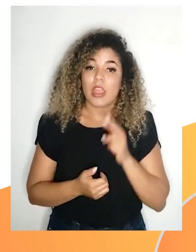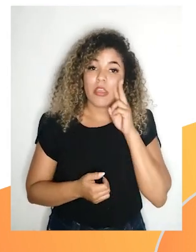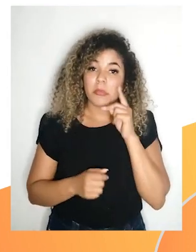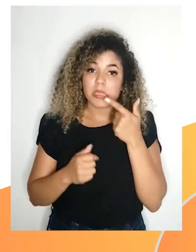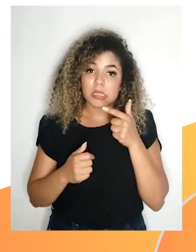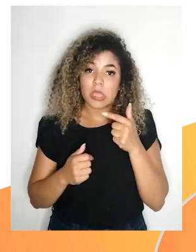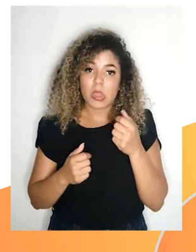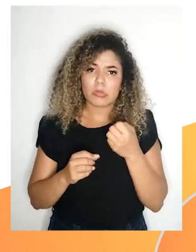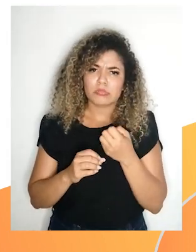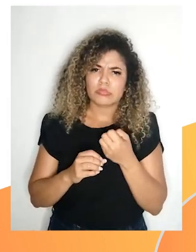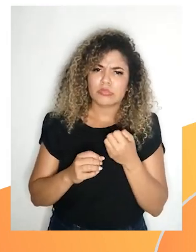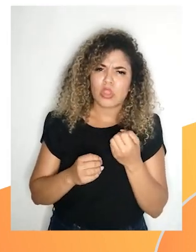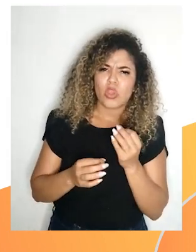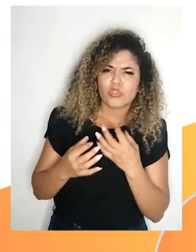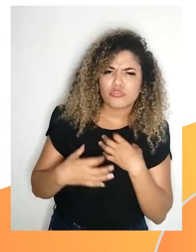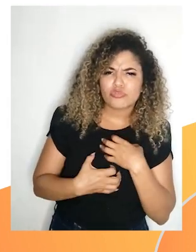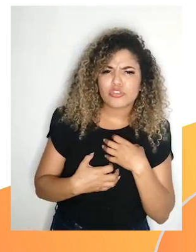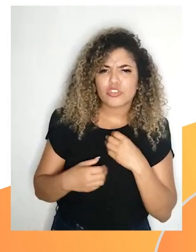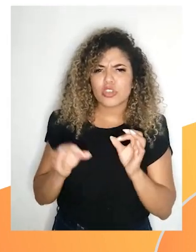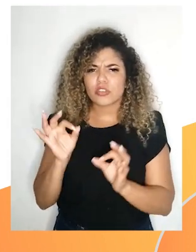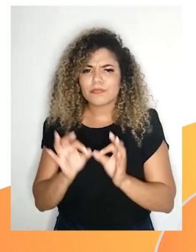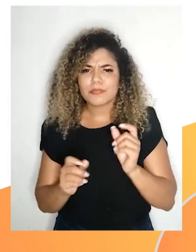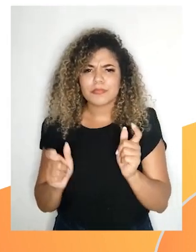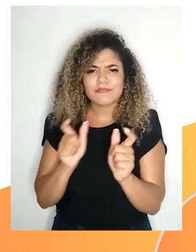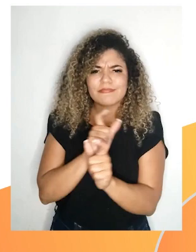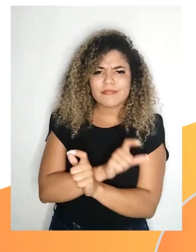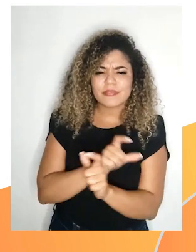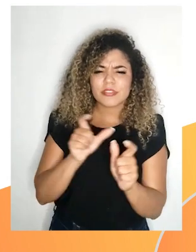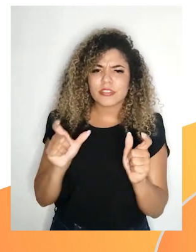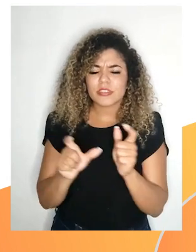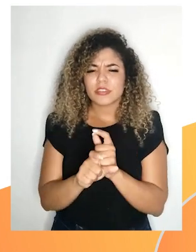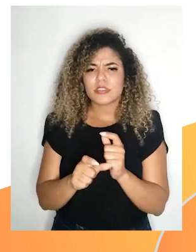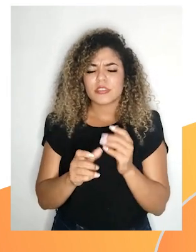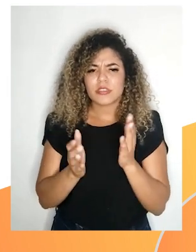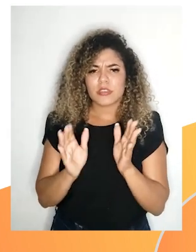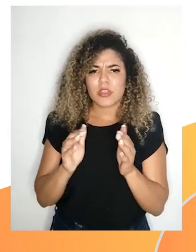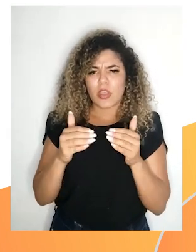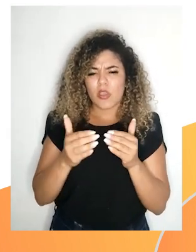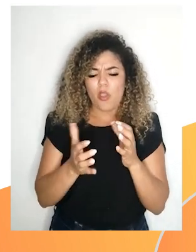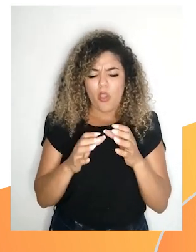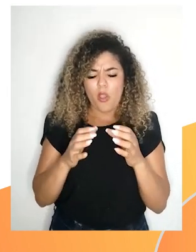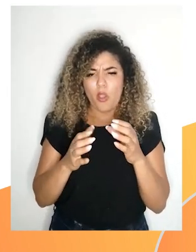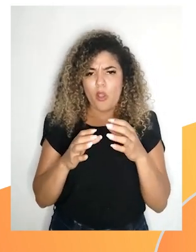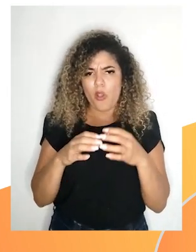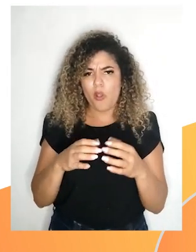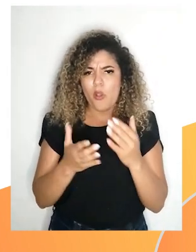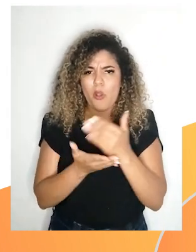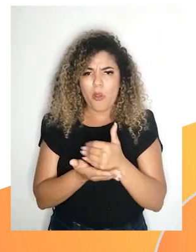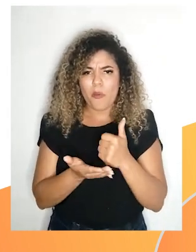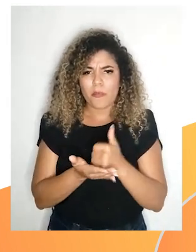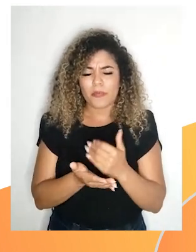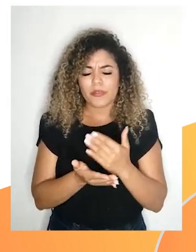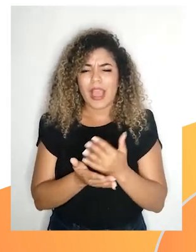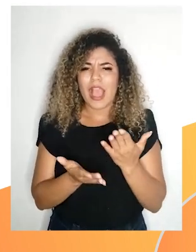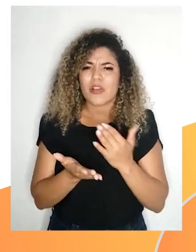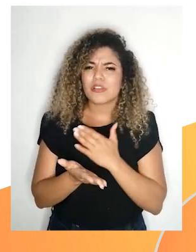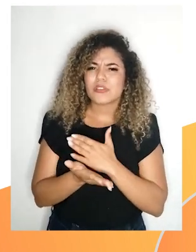outra configuração para bolo, né? A gente já começou com 1, já começou com 2, né? Se a gente